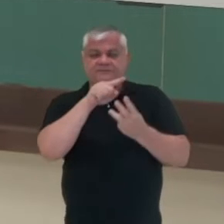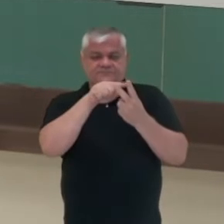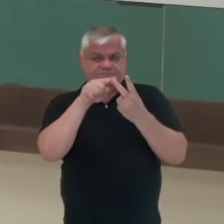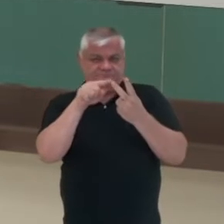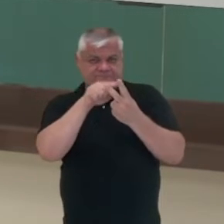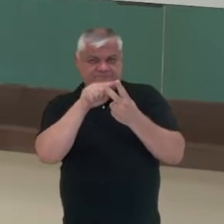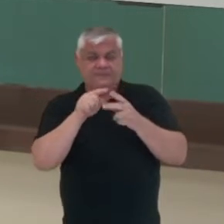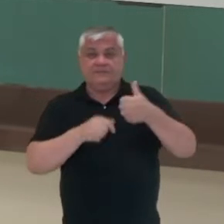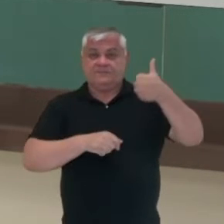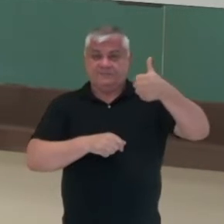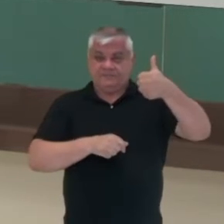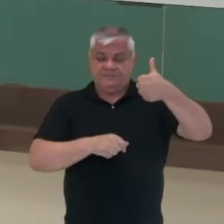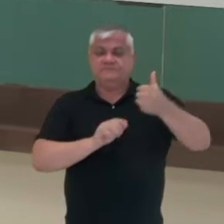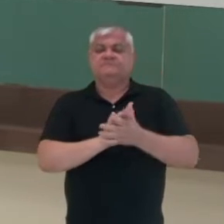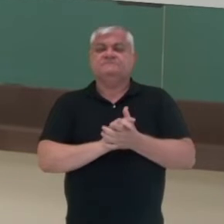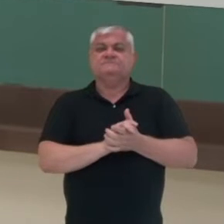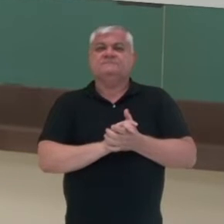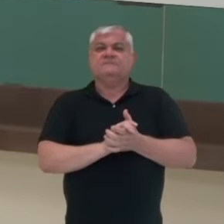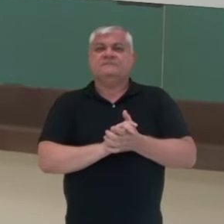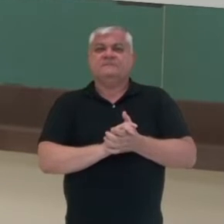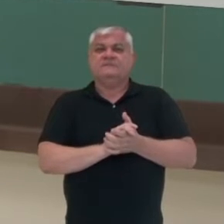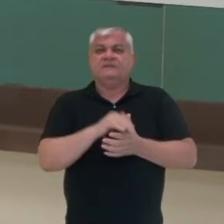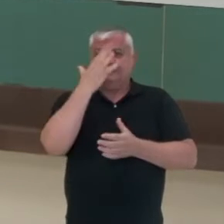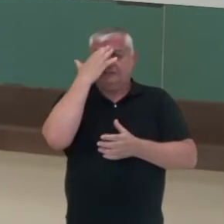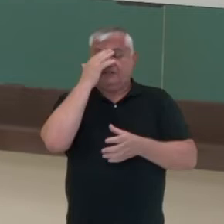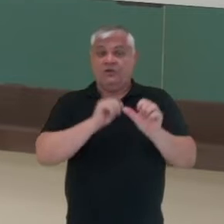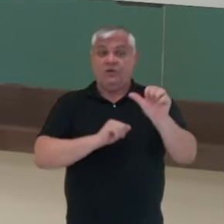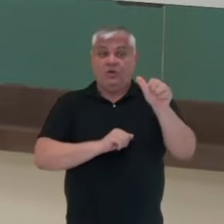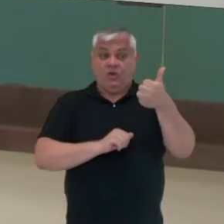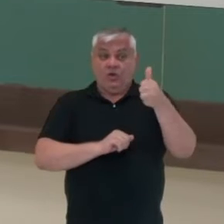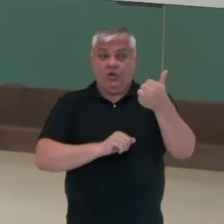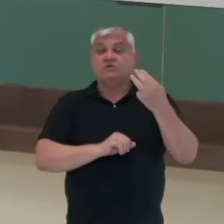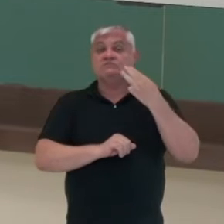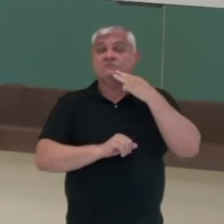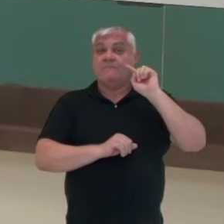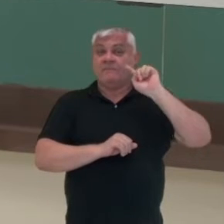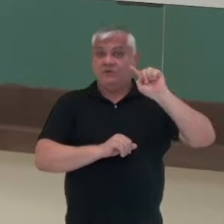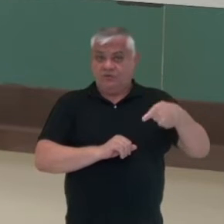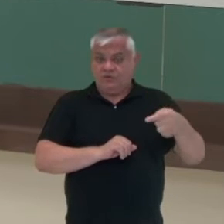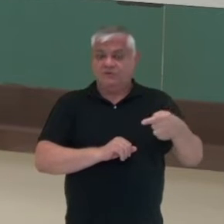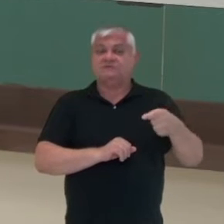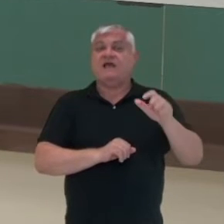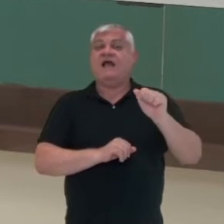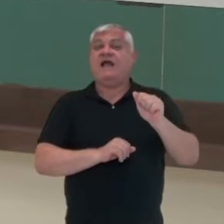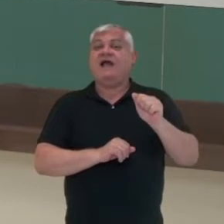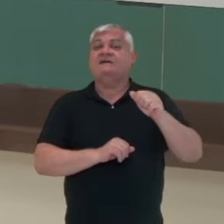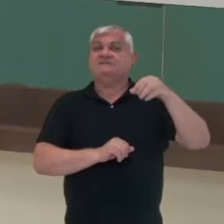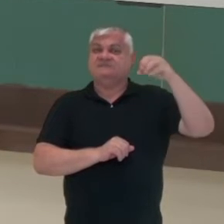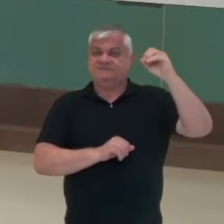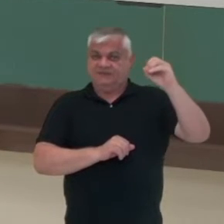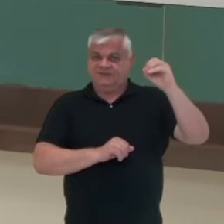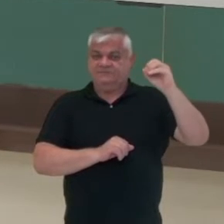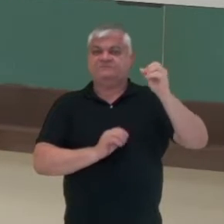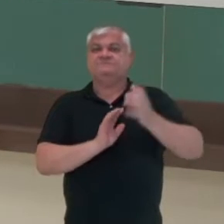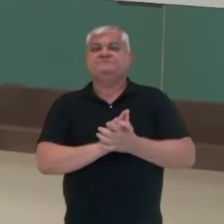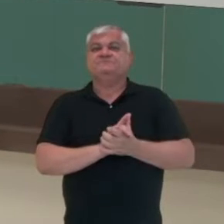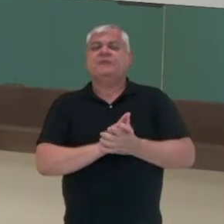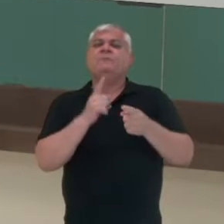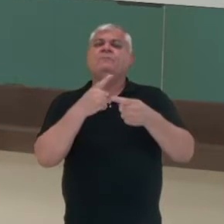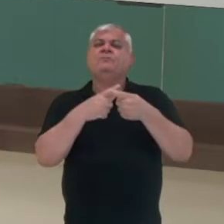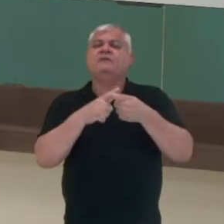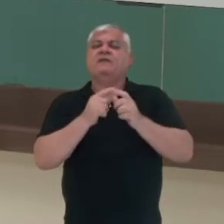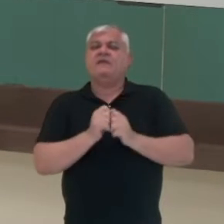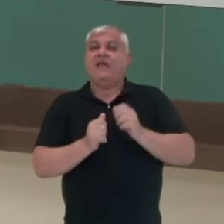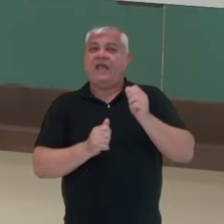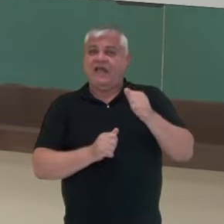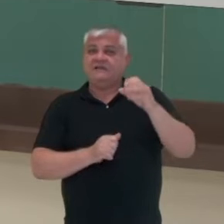opções. Primeira, considerar o 11 milhões que apareceu como meu A0, certo? Por quê?